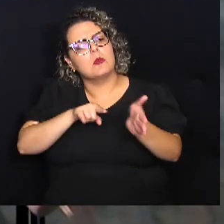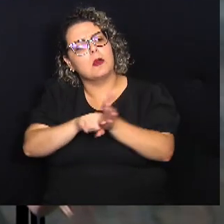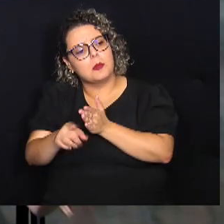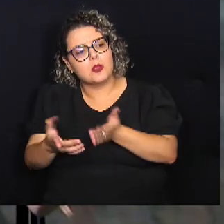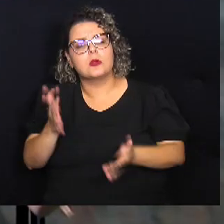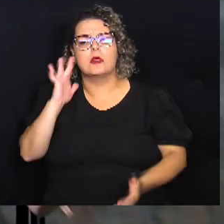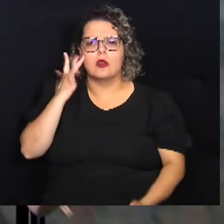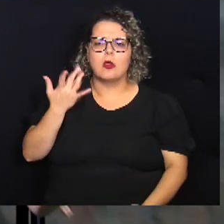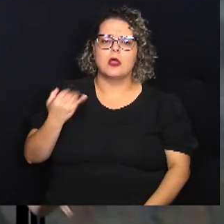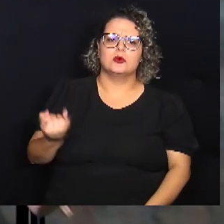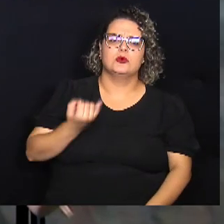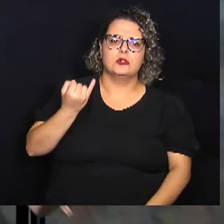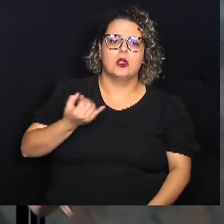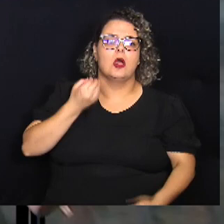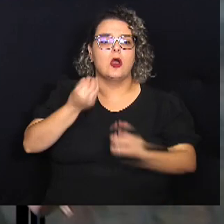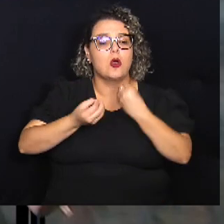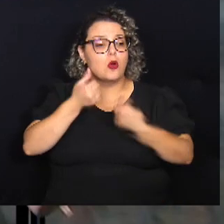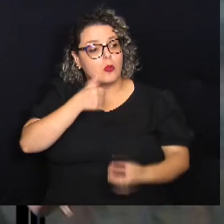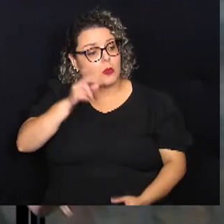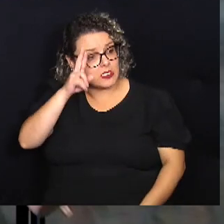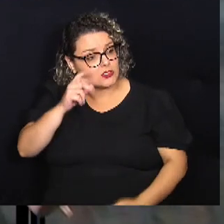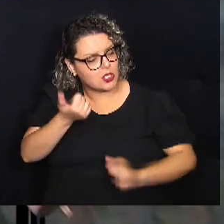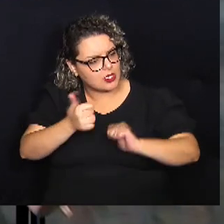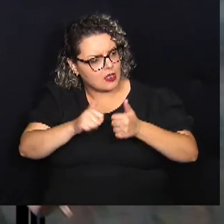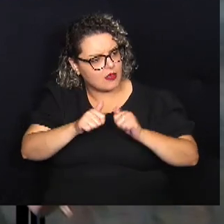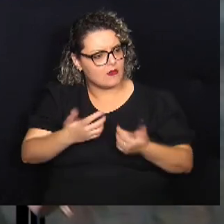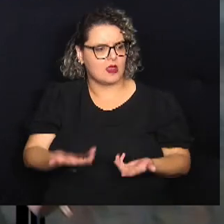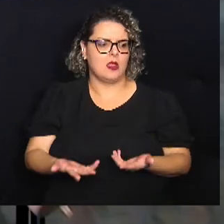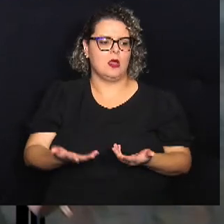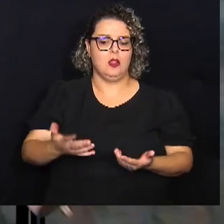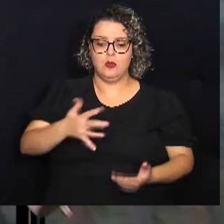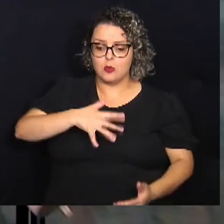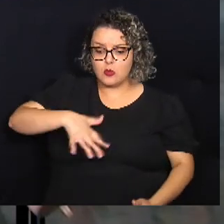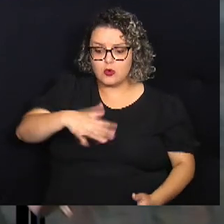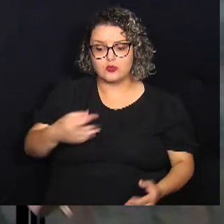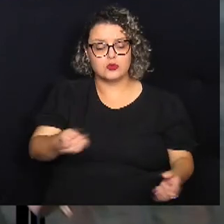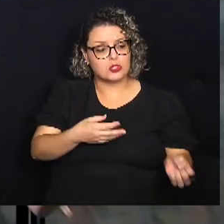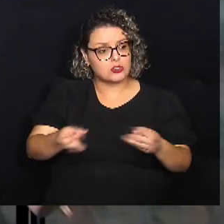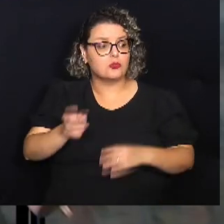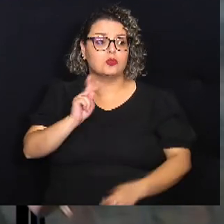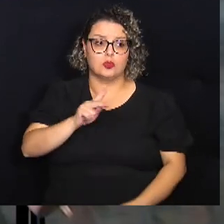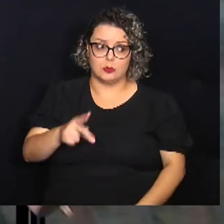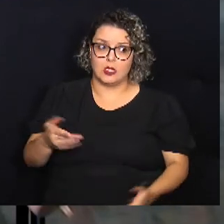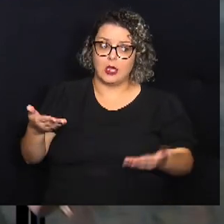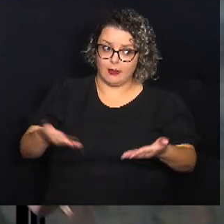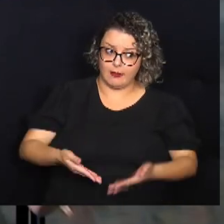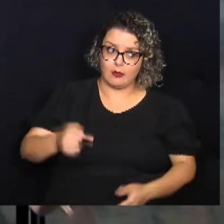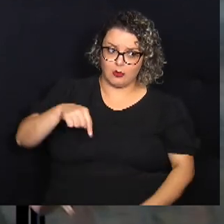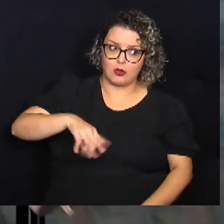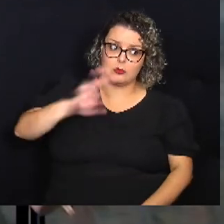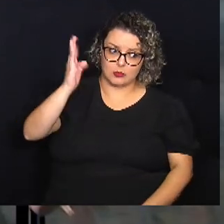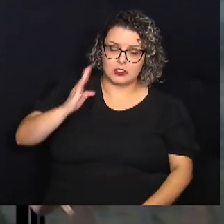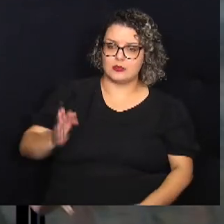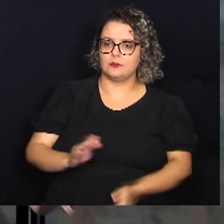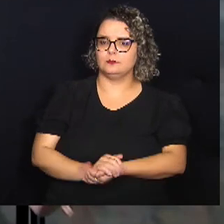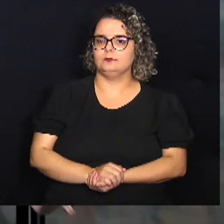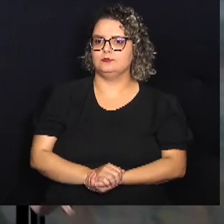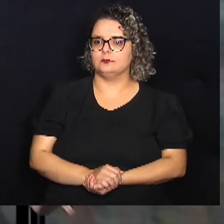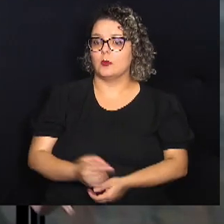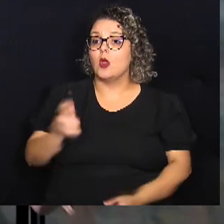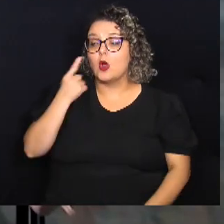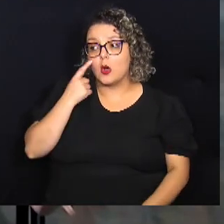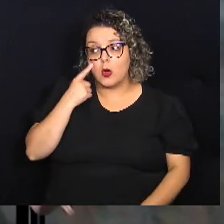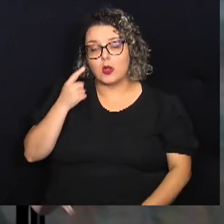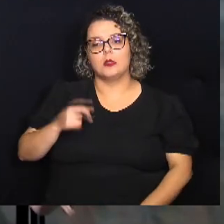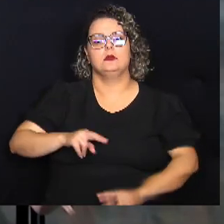acho importante: como a senhora avalia o cenário atual dos professores aqui no Brasil? Olha, eu acho que tem